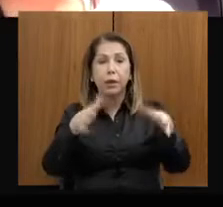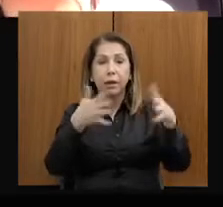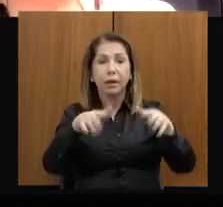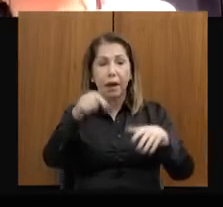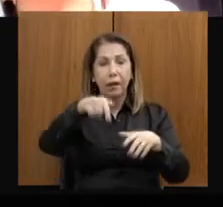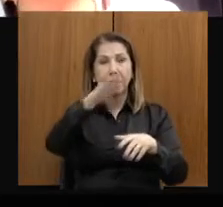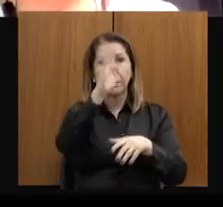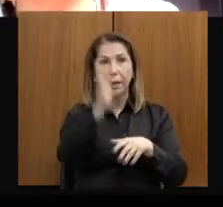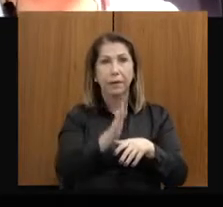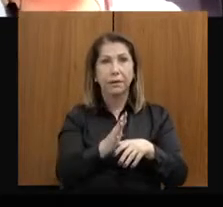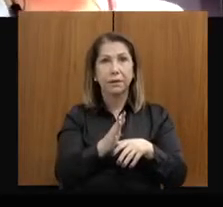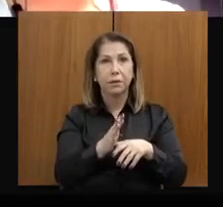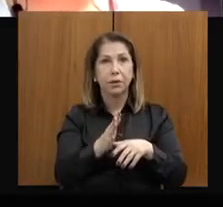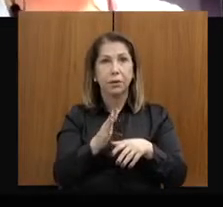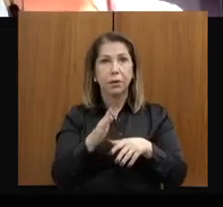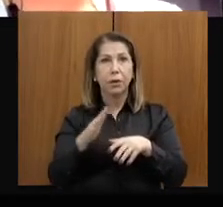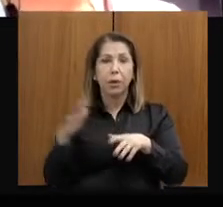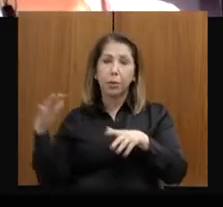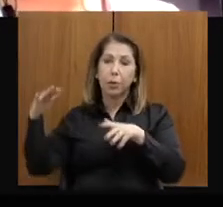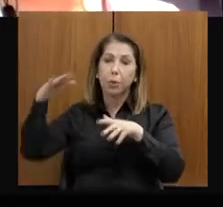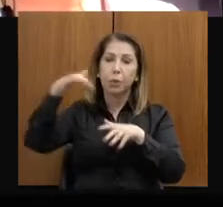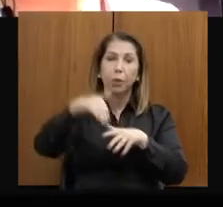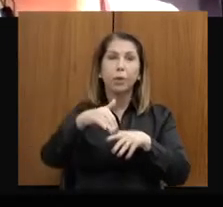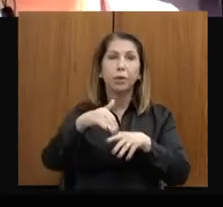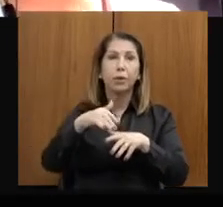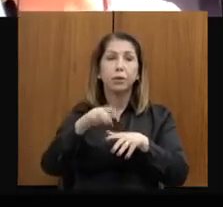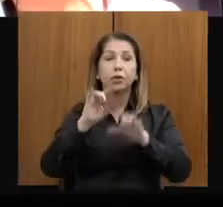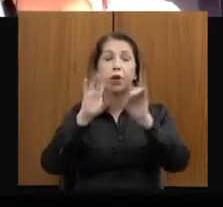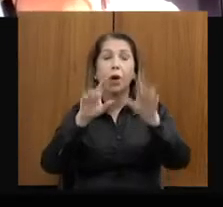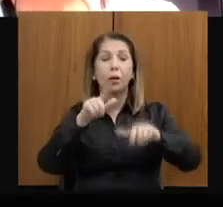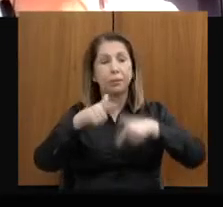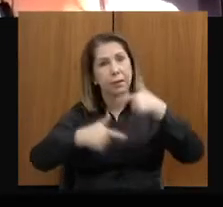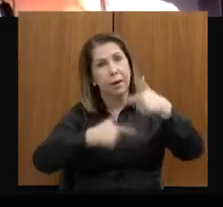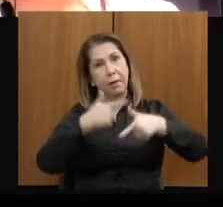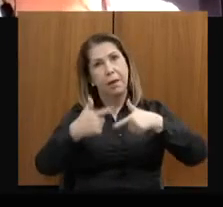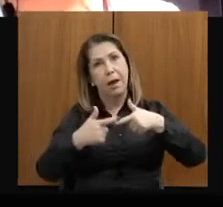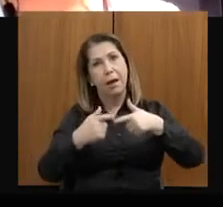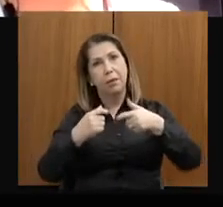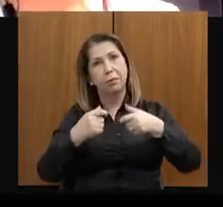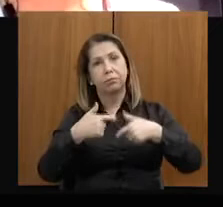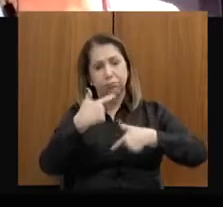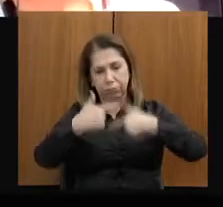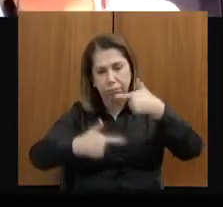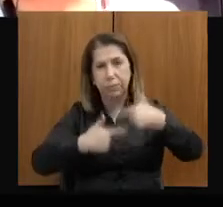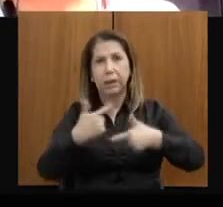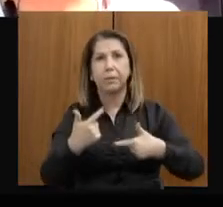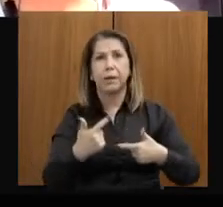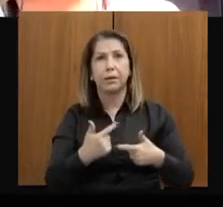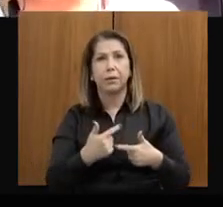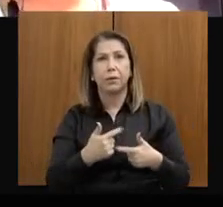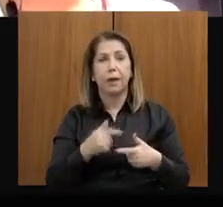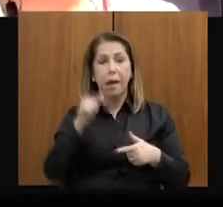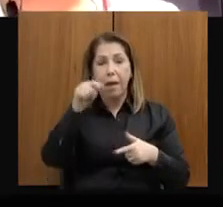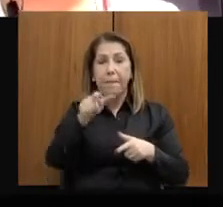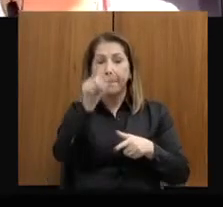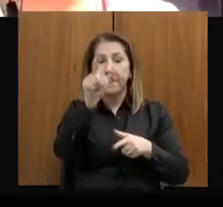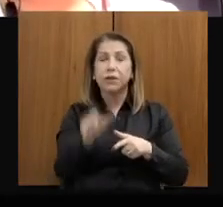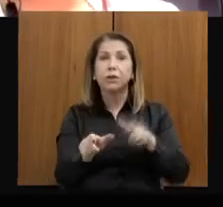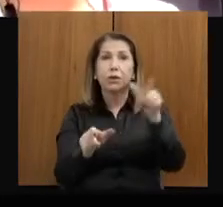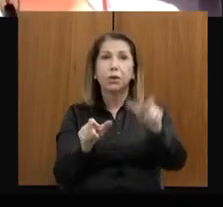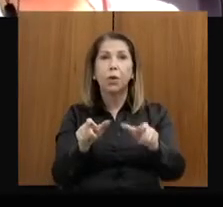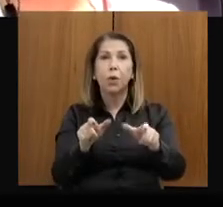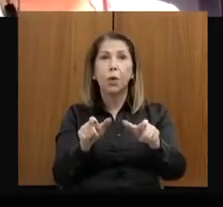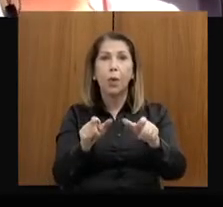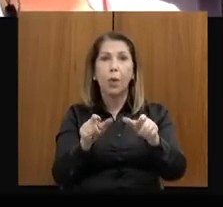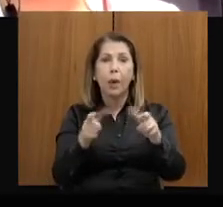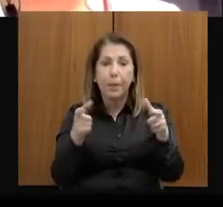país não foi desejada na colônia para ler de mão de obra mas que a despeito de tudo isso é torna-se uma população ainda